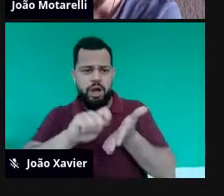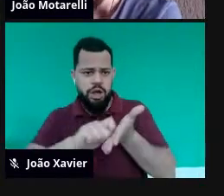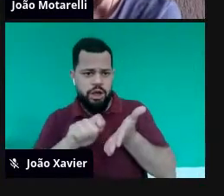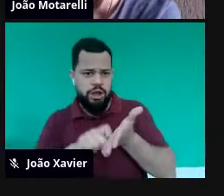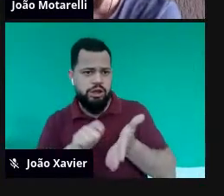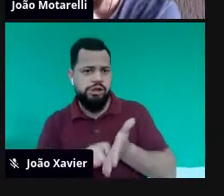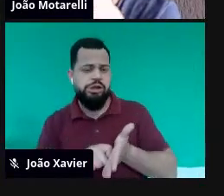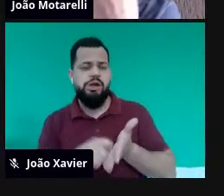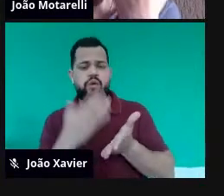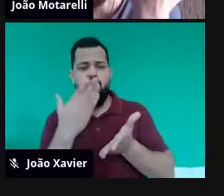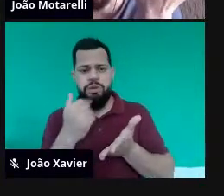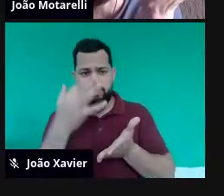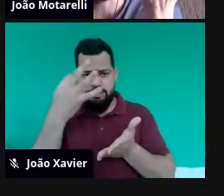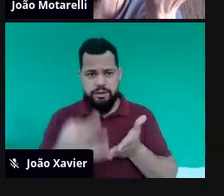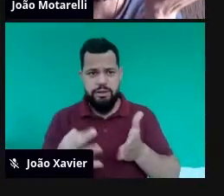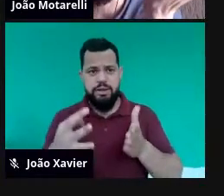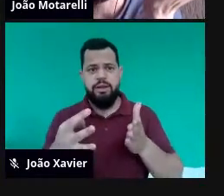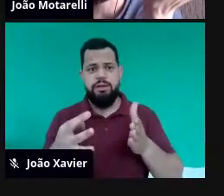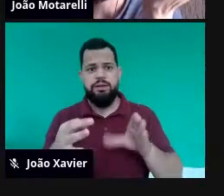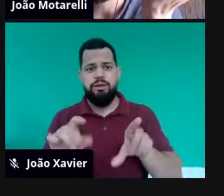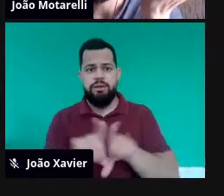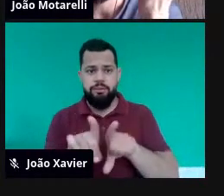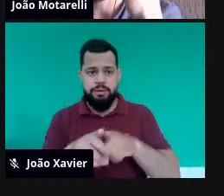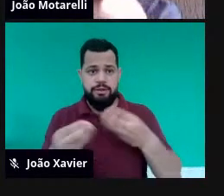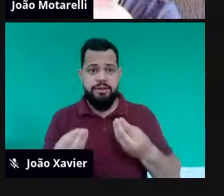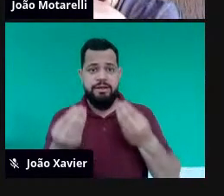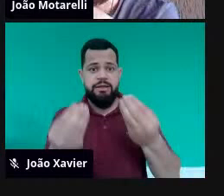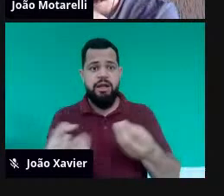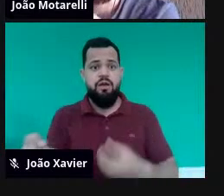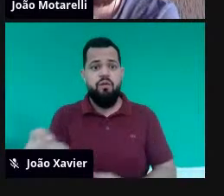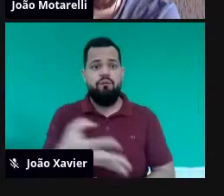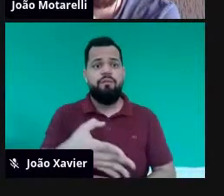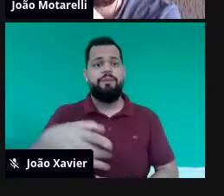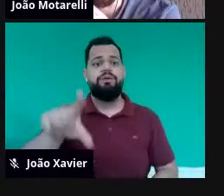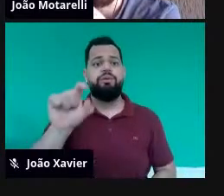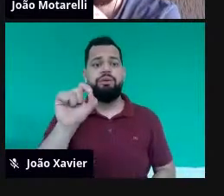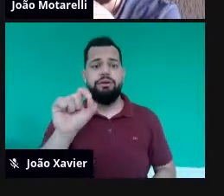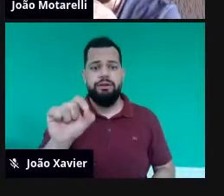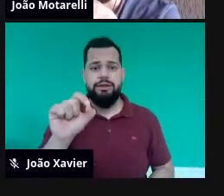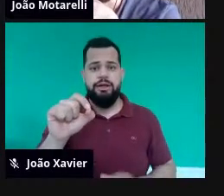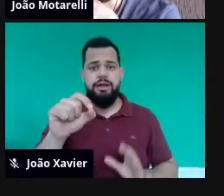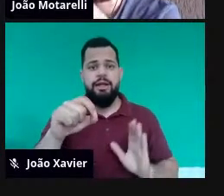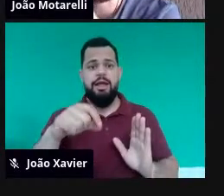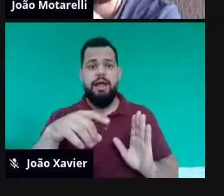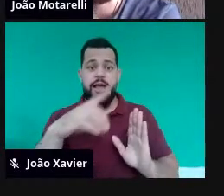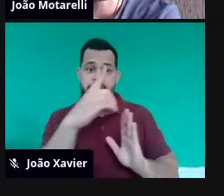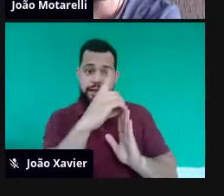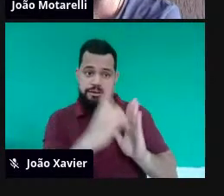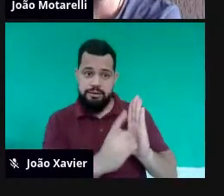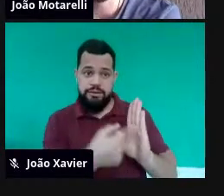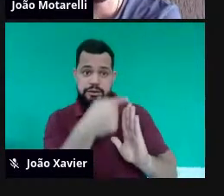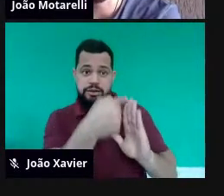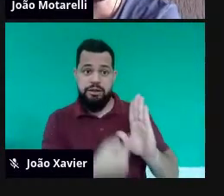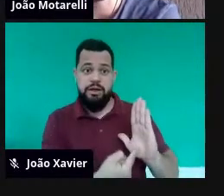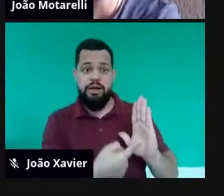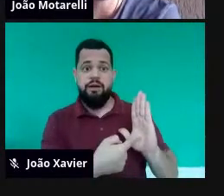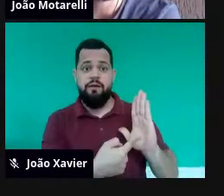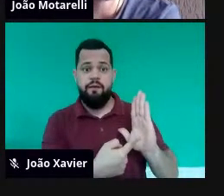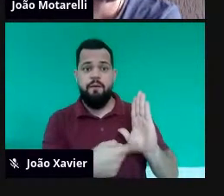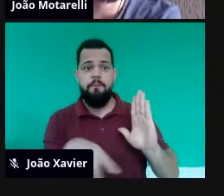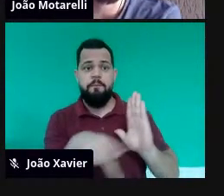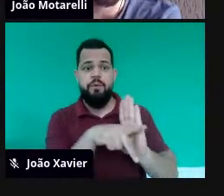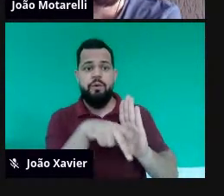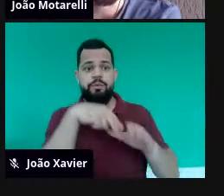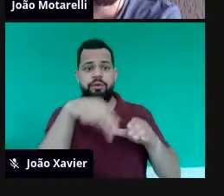suplemento, aí eu trago novamente aqui a diretriz, né, das recomendações da nutrição